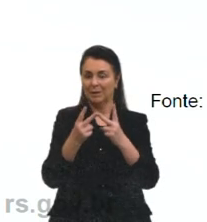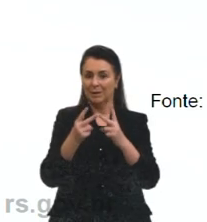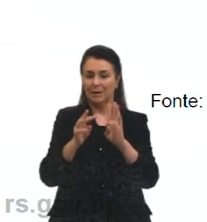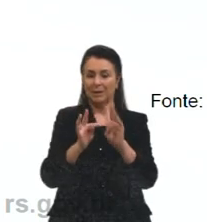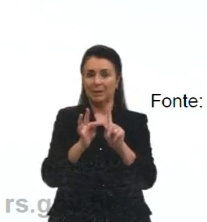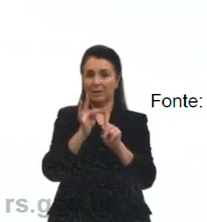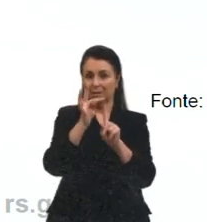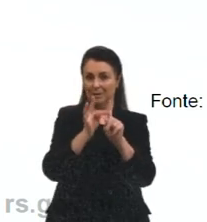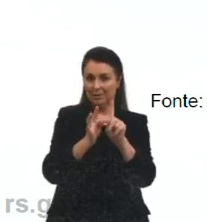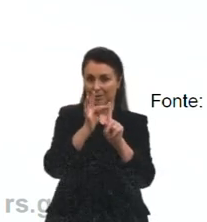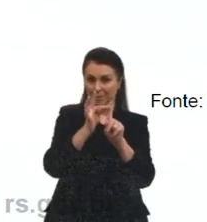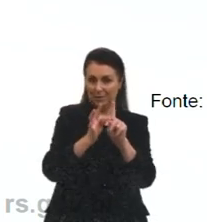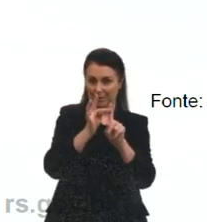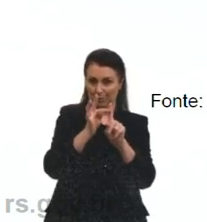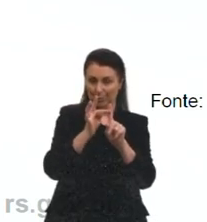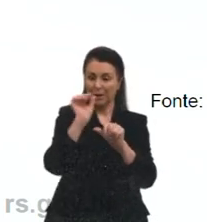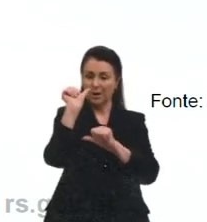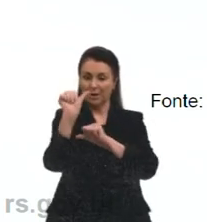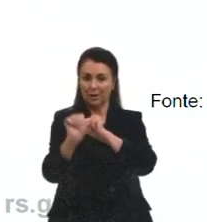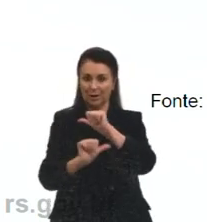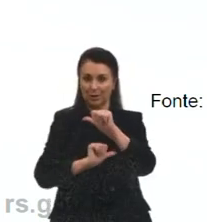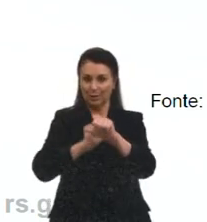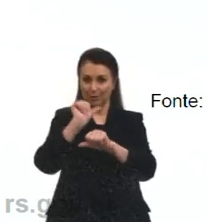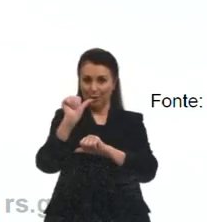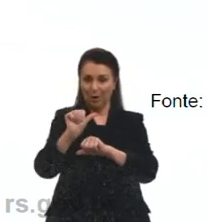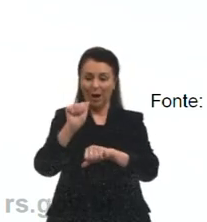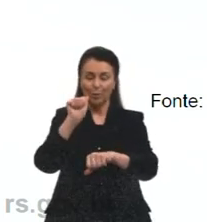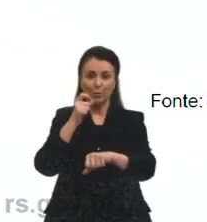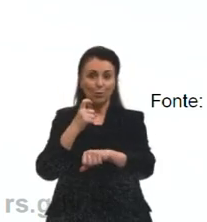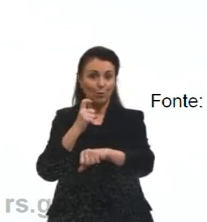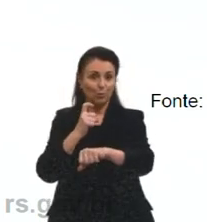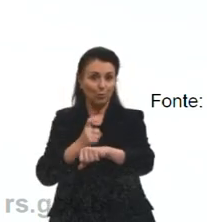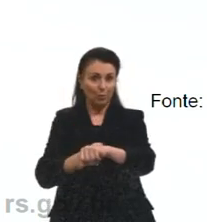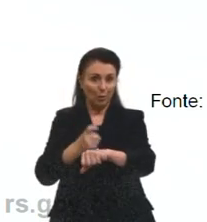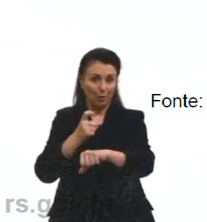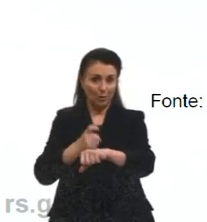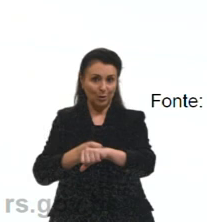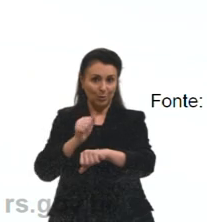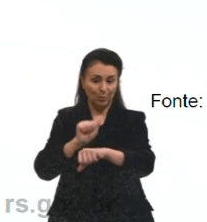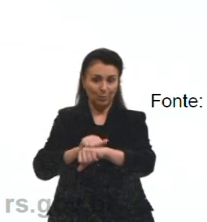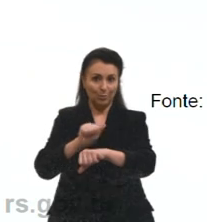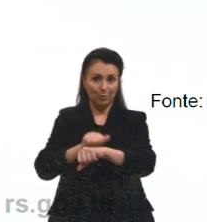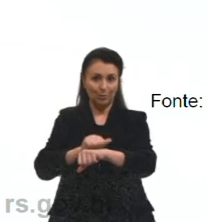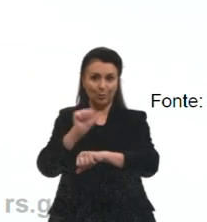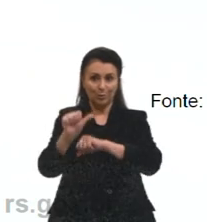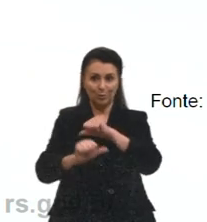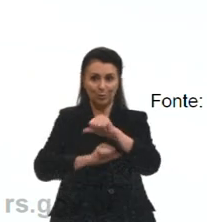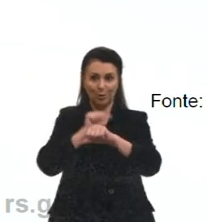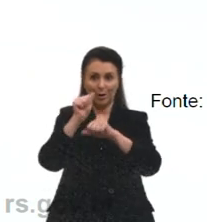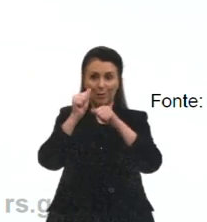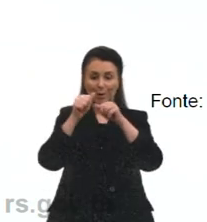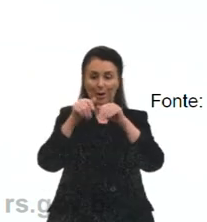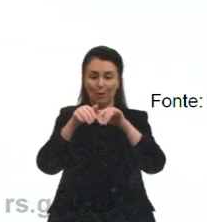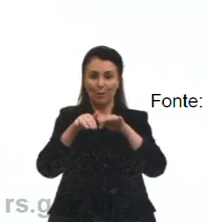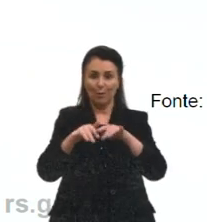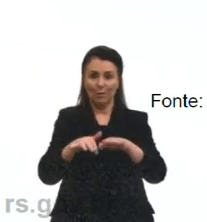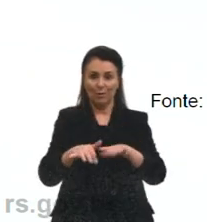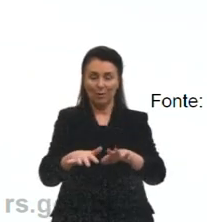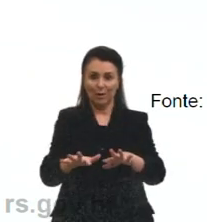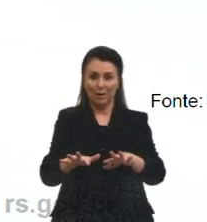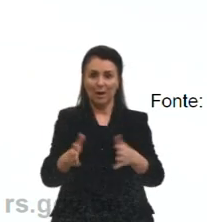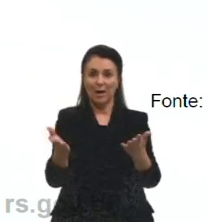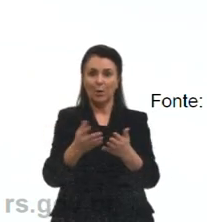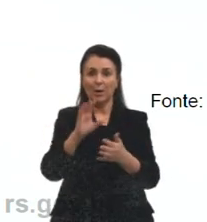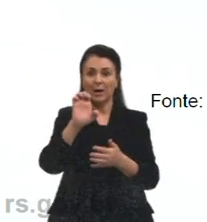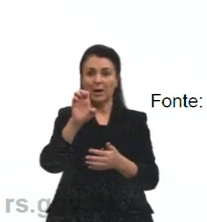ou onde a matéria vai passar da fase sólida para a fase líquida tá e o ponto de